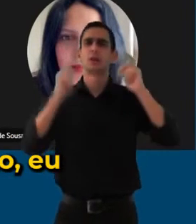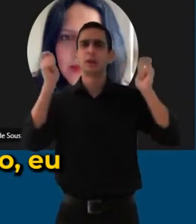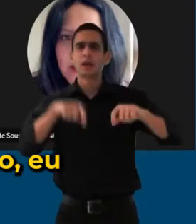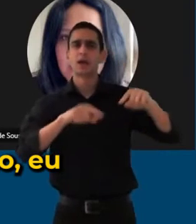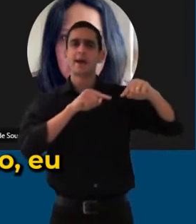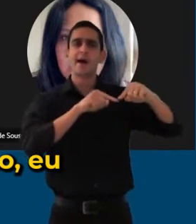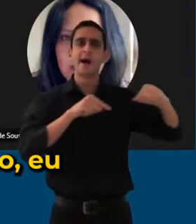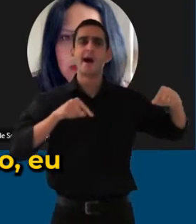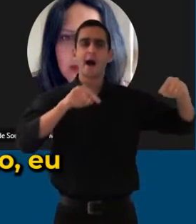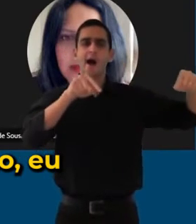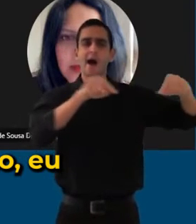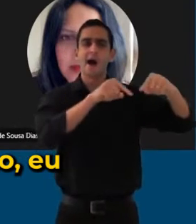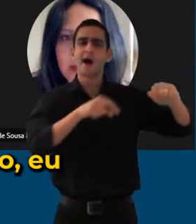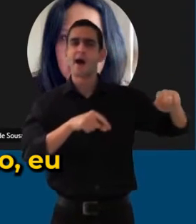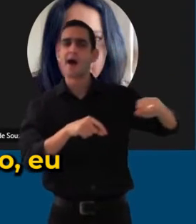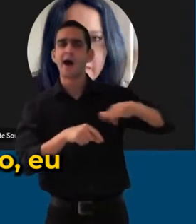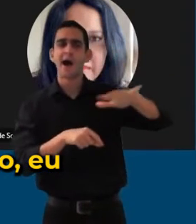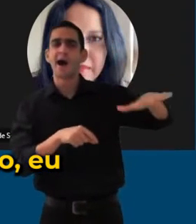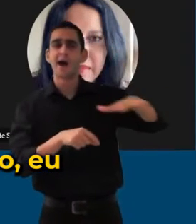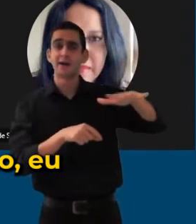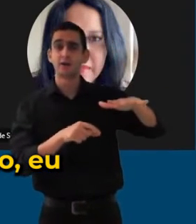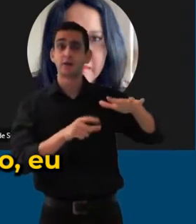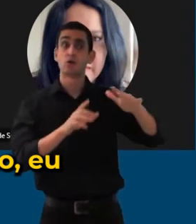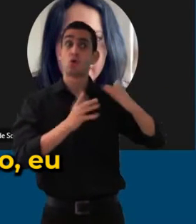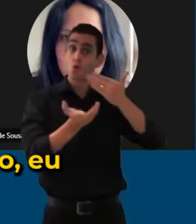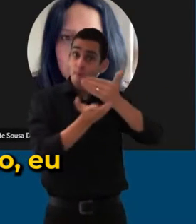recuperação quando está na exaustão da mina,